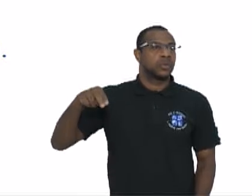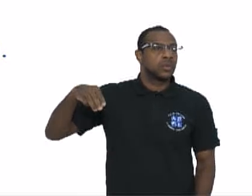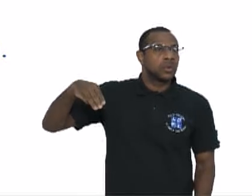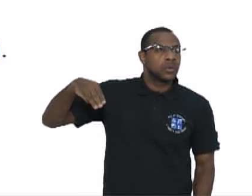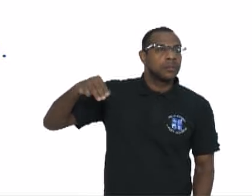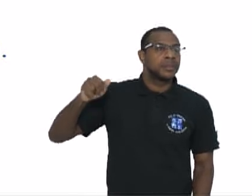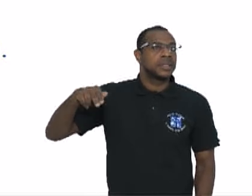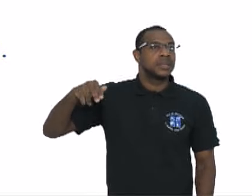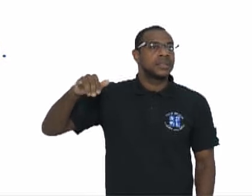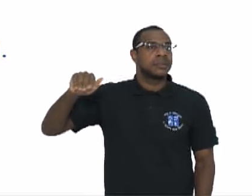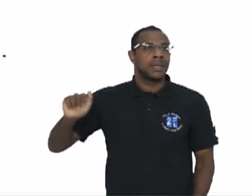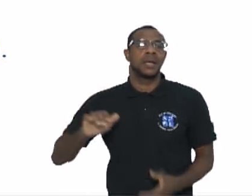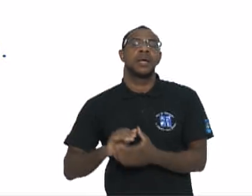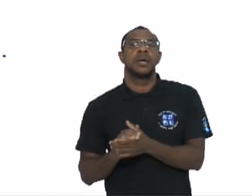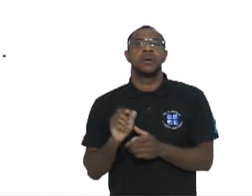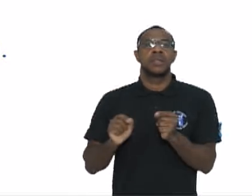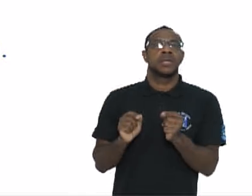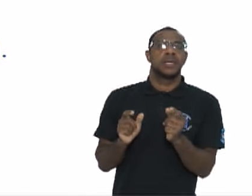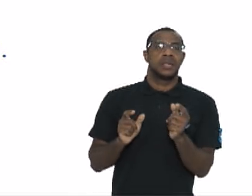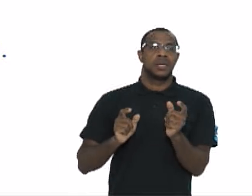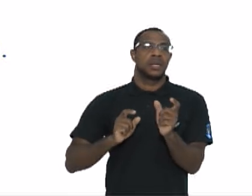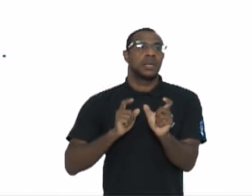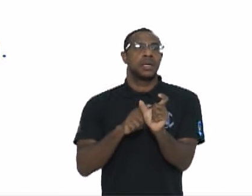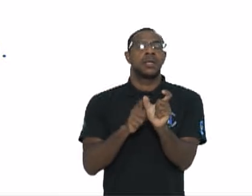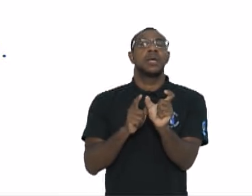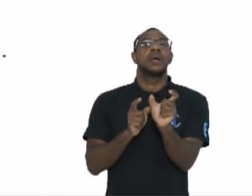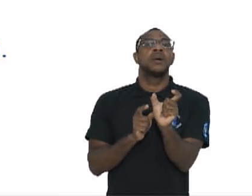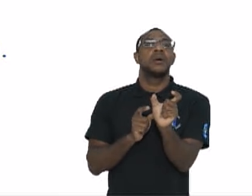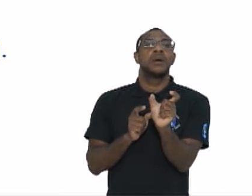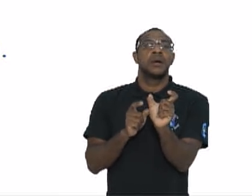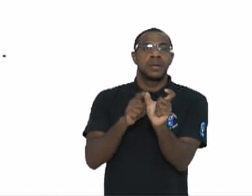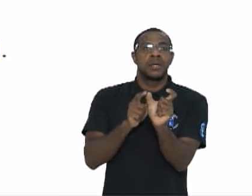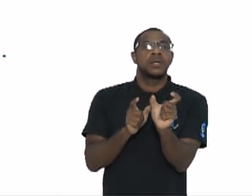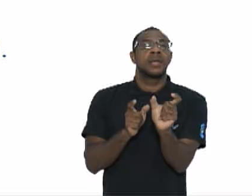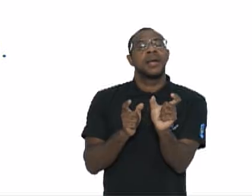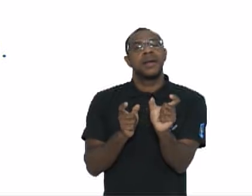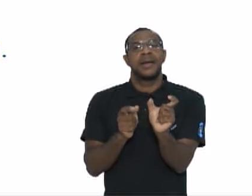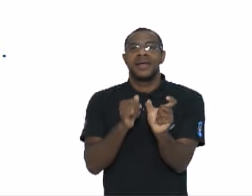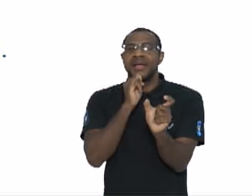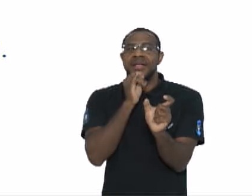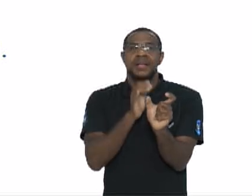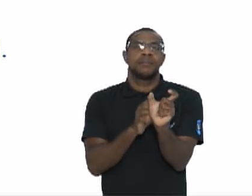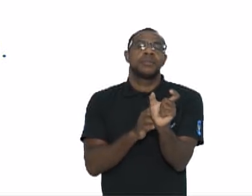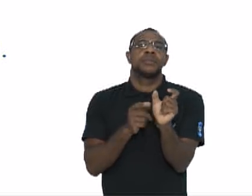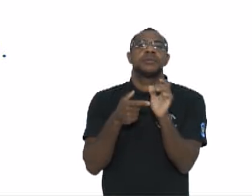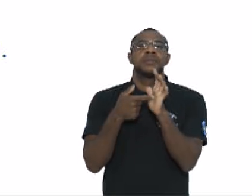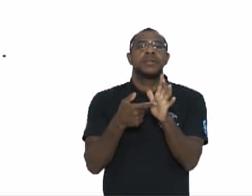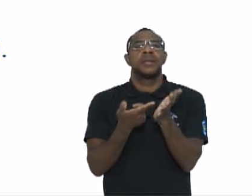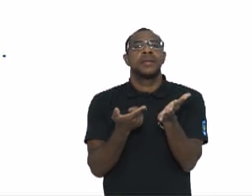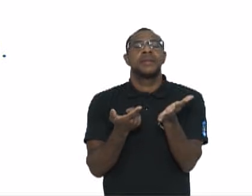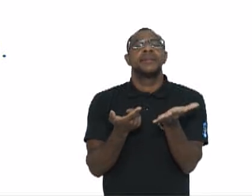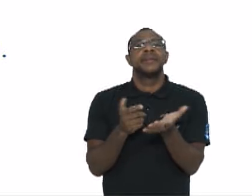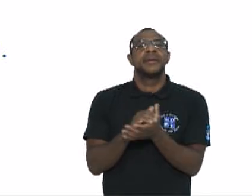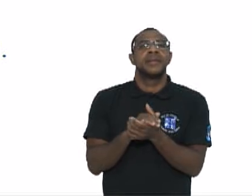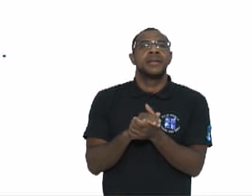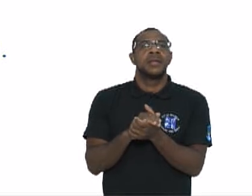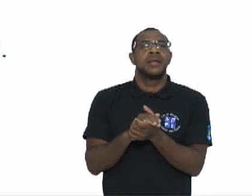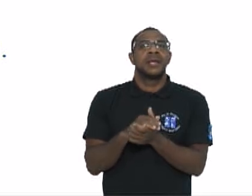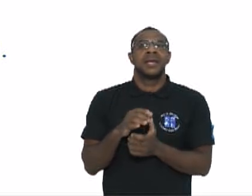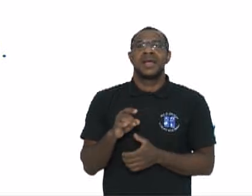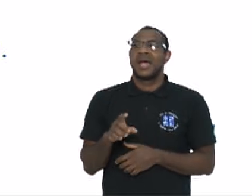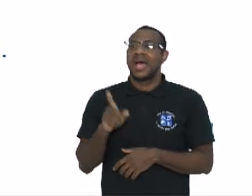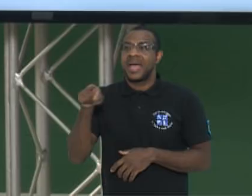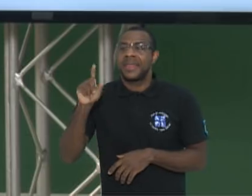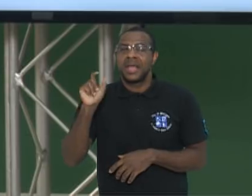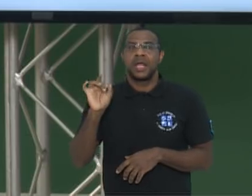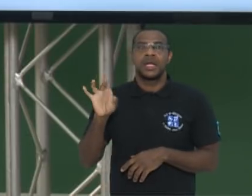das possibilidades, um dos casos, né, que representa a parte pelo todo. Então, quando eu digo, por exemplo, ela era só